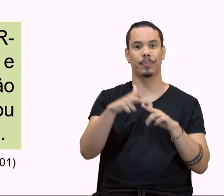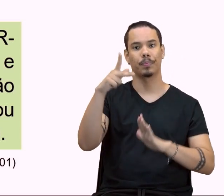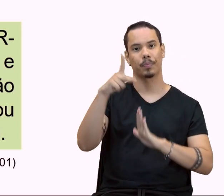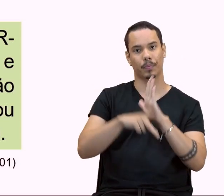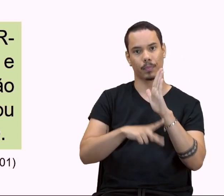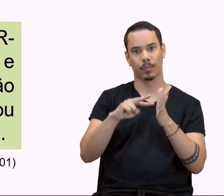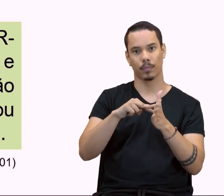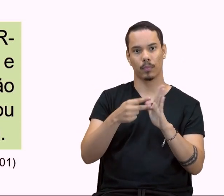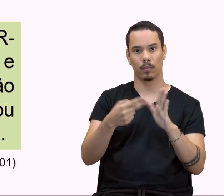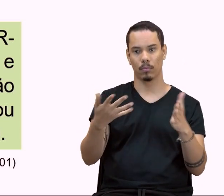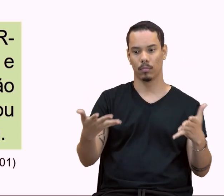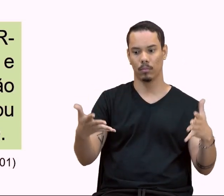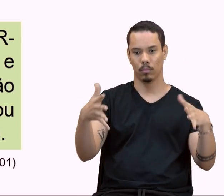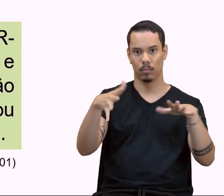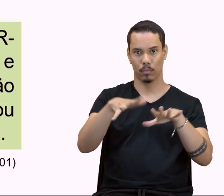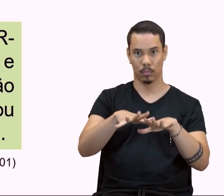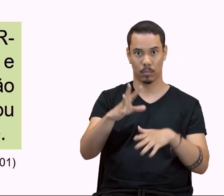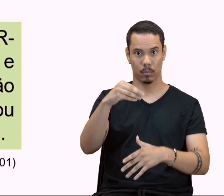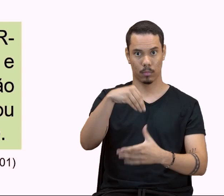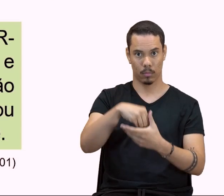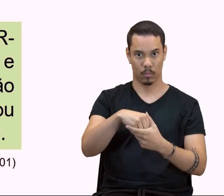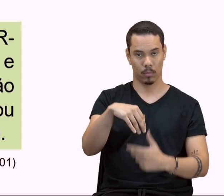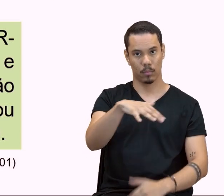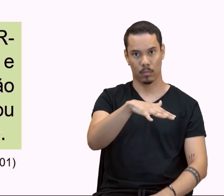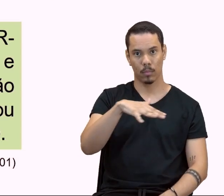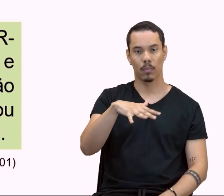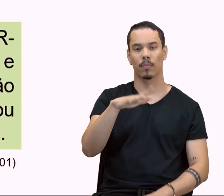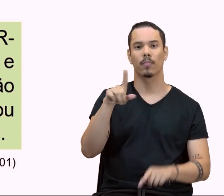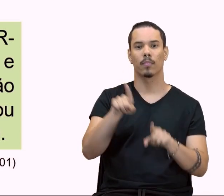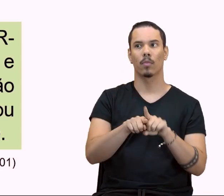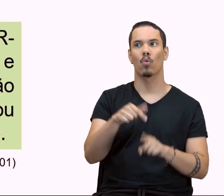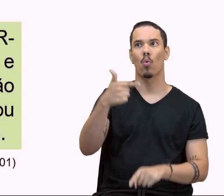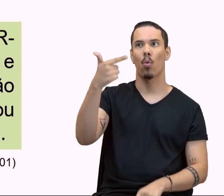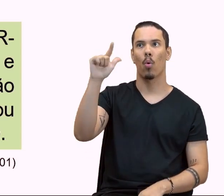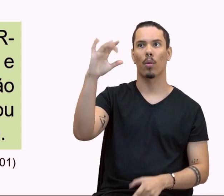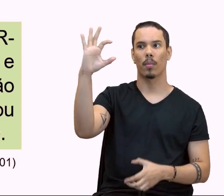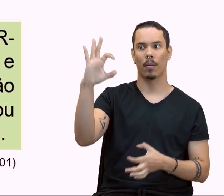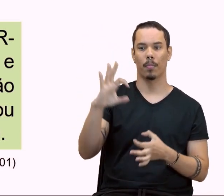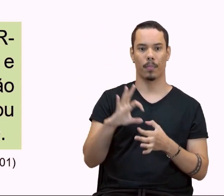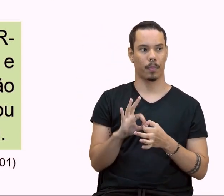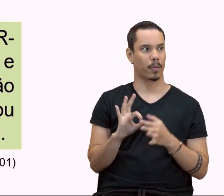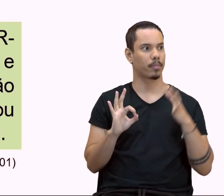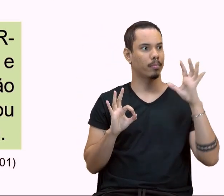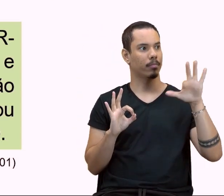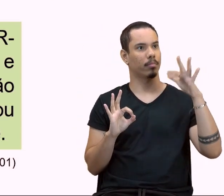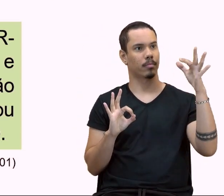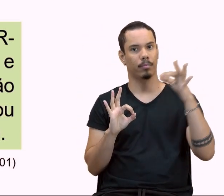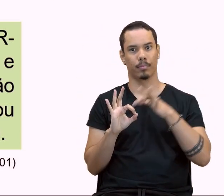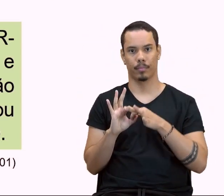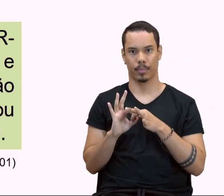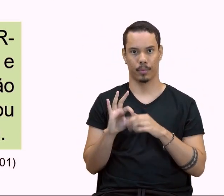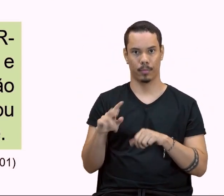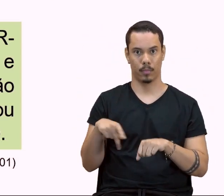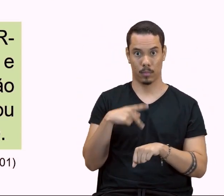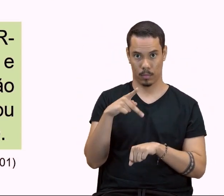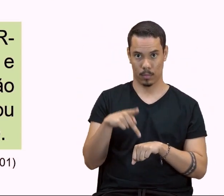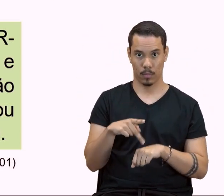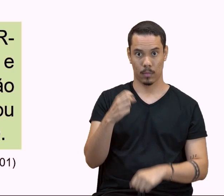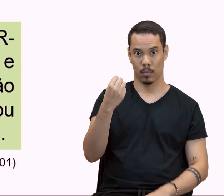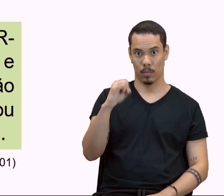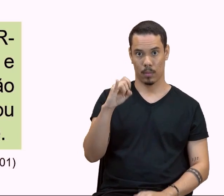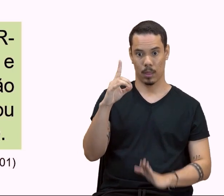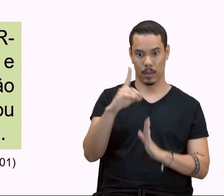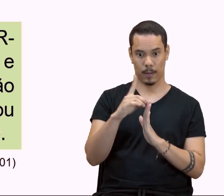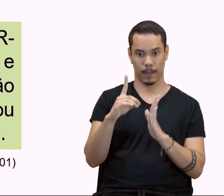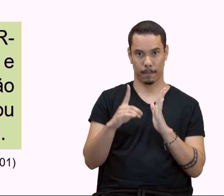integração, né? Exatamente. Integrar essa região a outras regiões do país. Exato. Se lá na década de 70 ela já